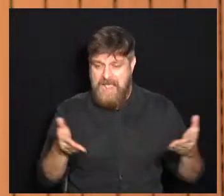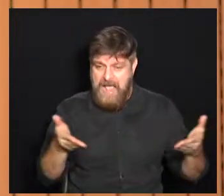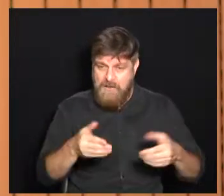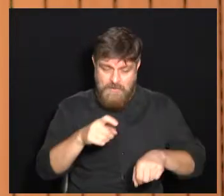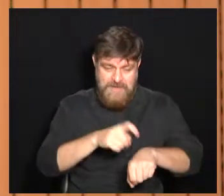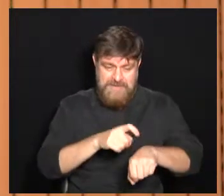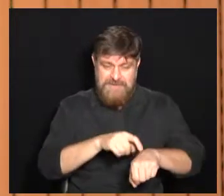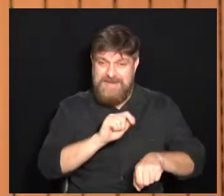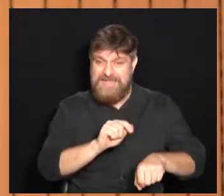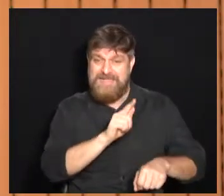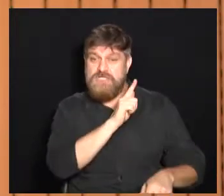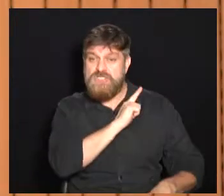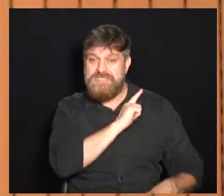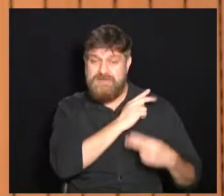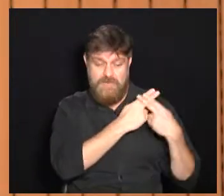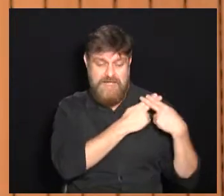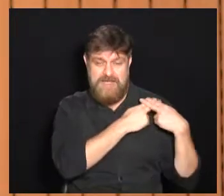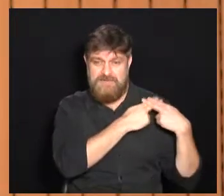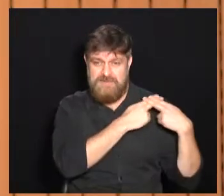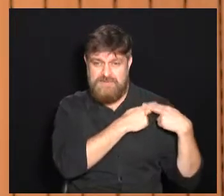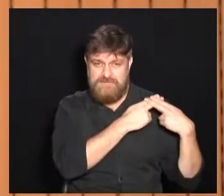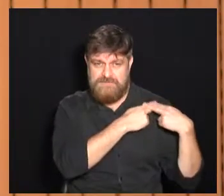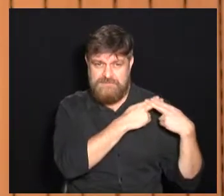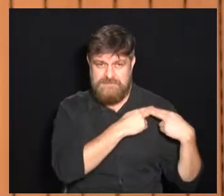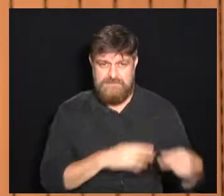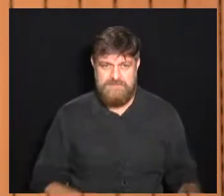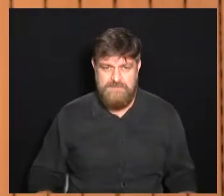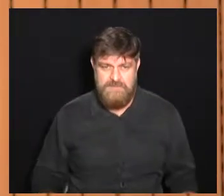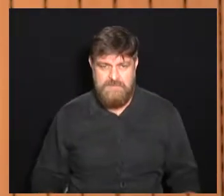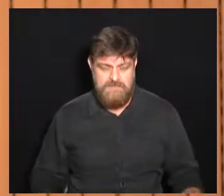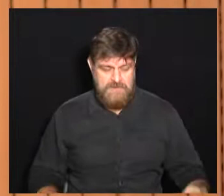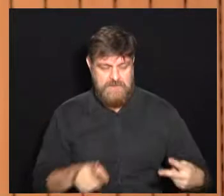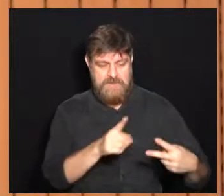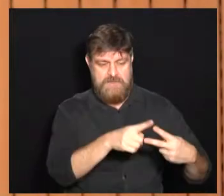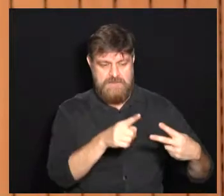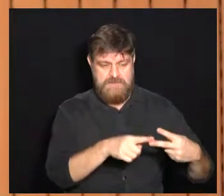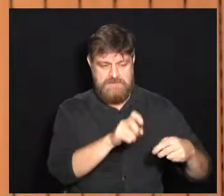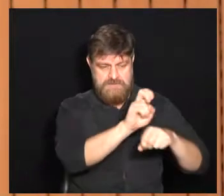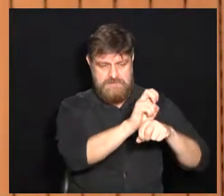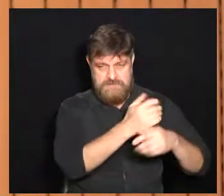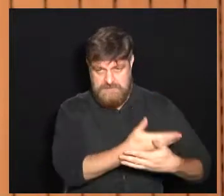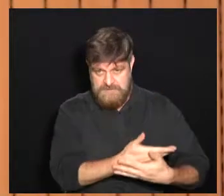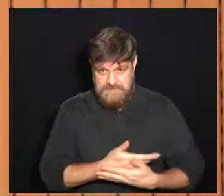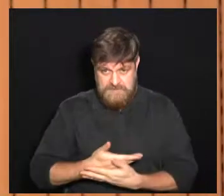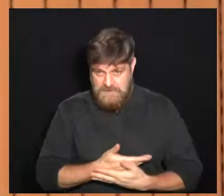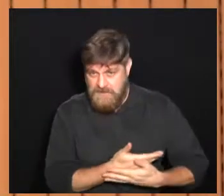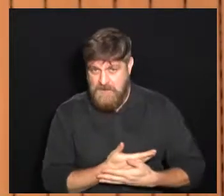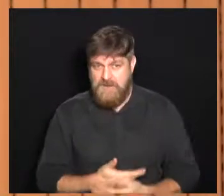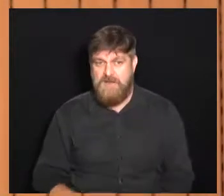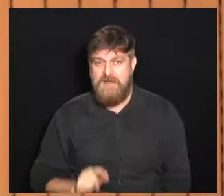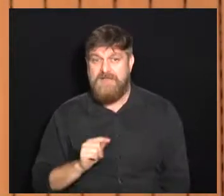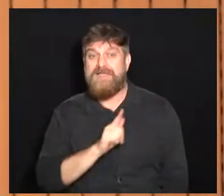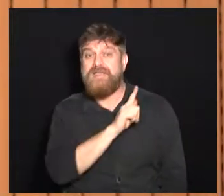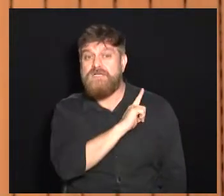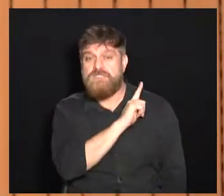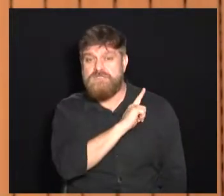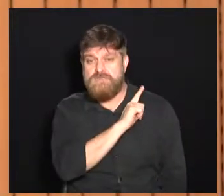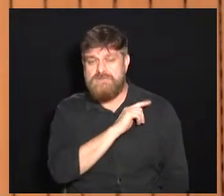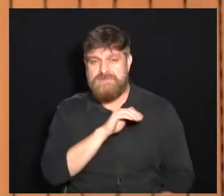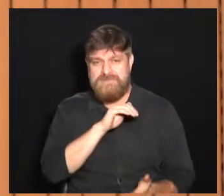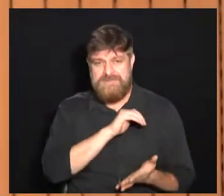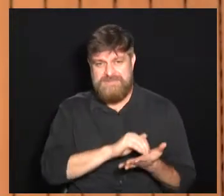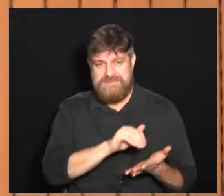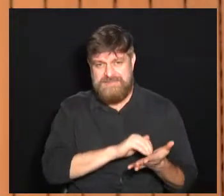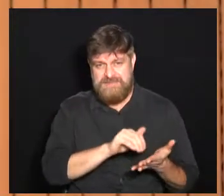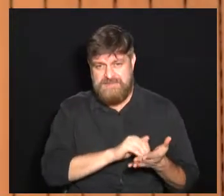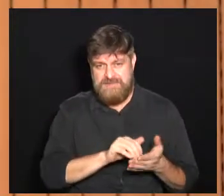fazendo gestão da Midori e do Bernardi é a Secretaria